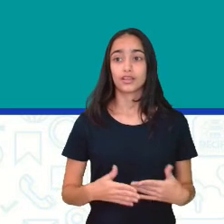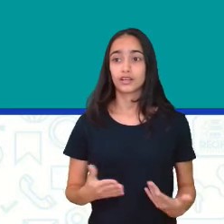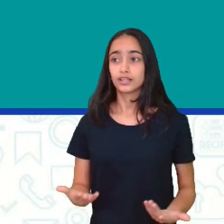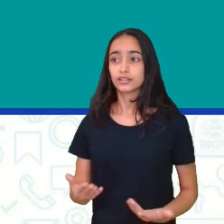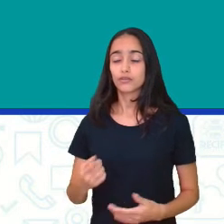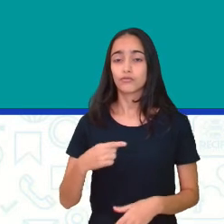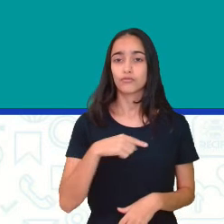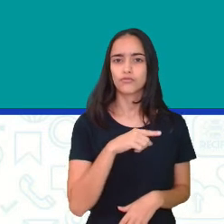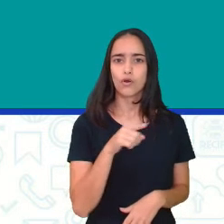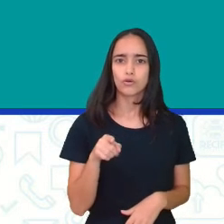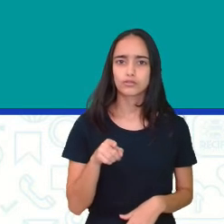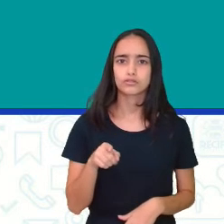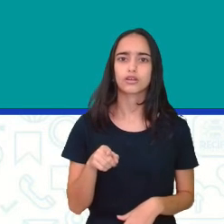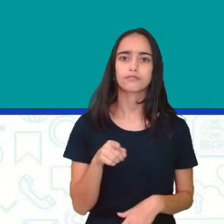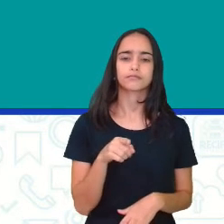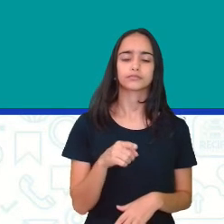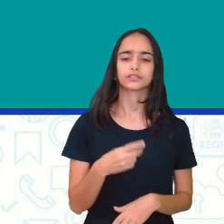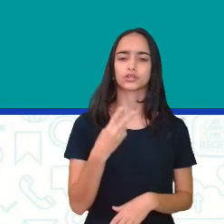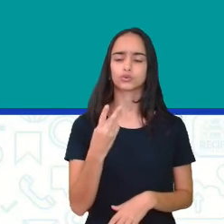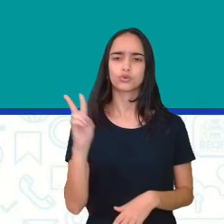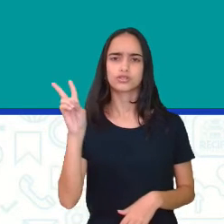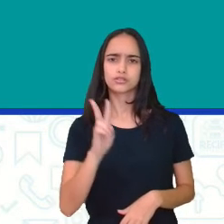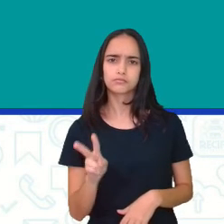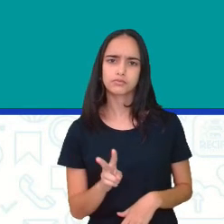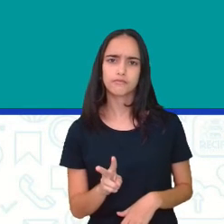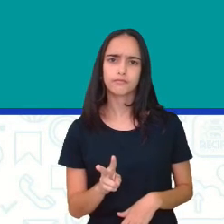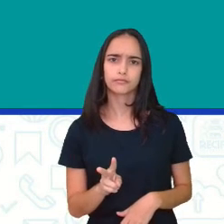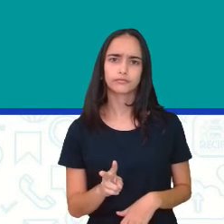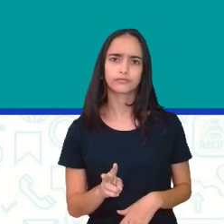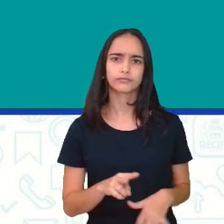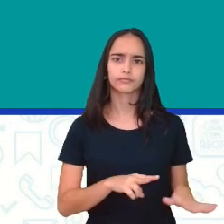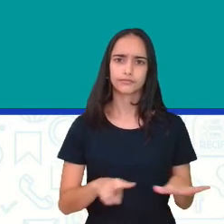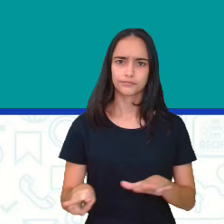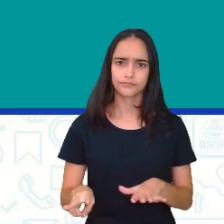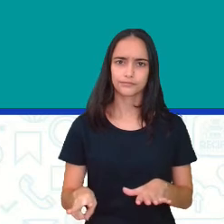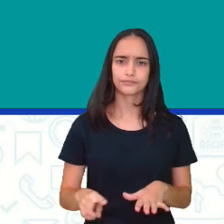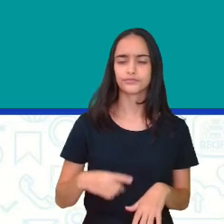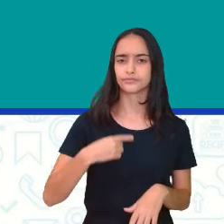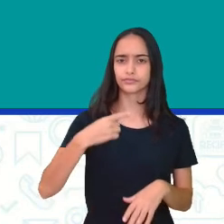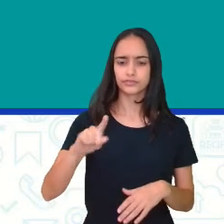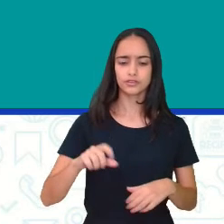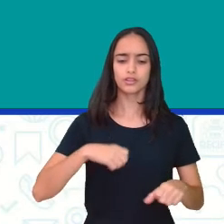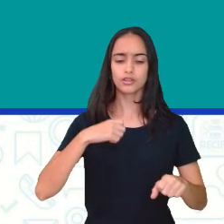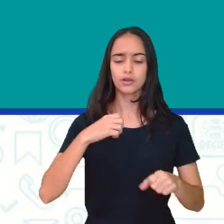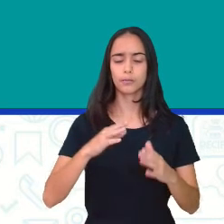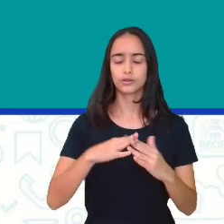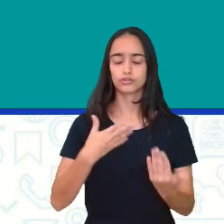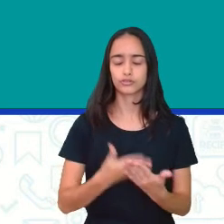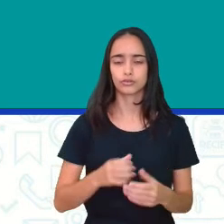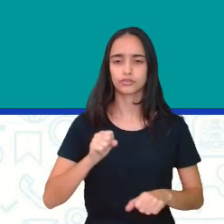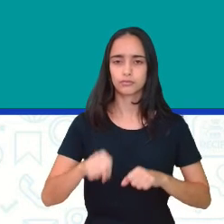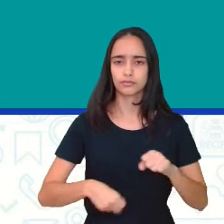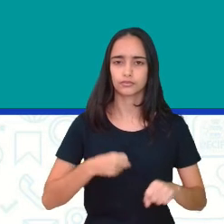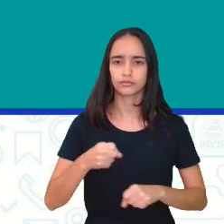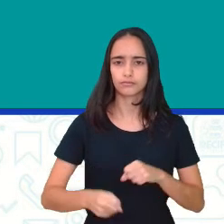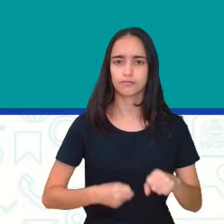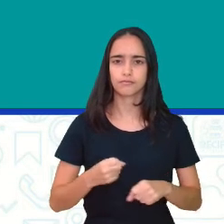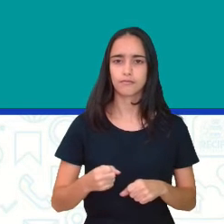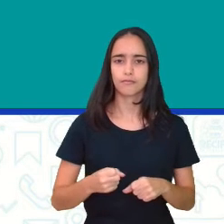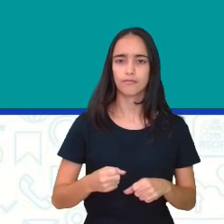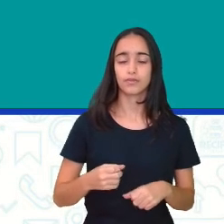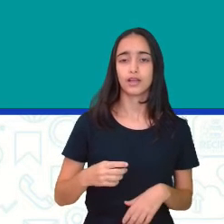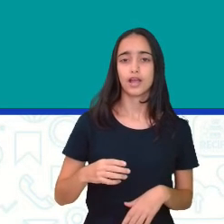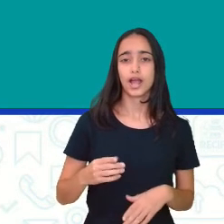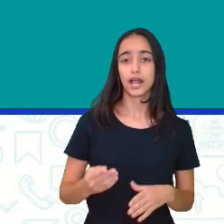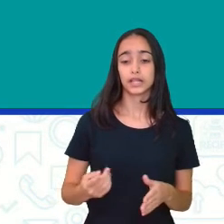repente, que está 2 vezes na semana, você vai para a escola de bike. A partir de outubro, né? Nós estamos em setembro. A partir